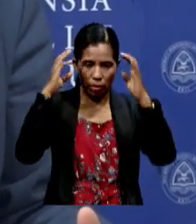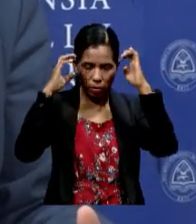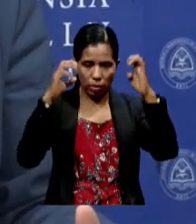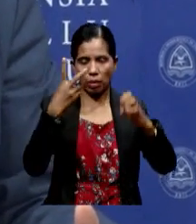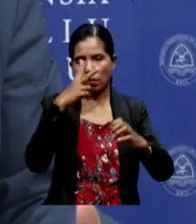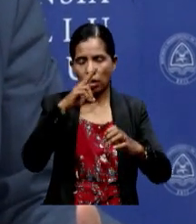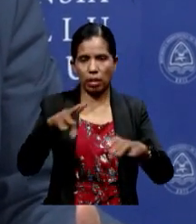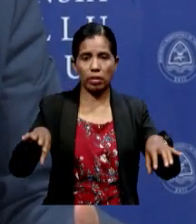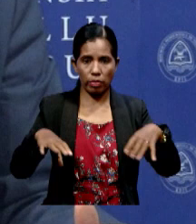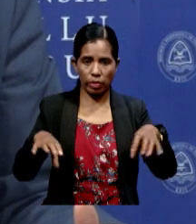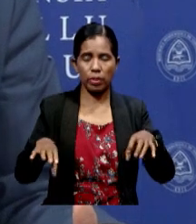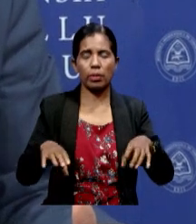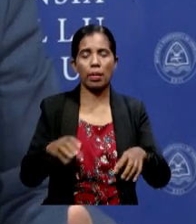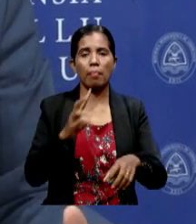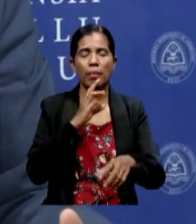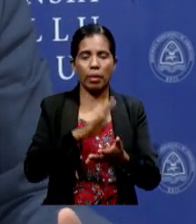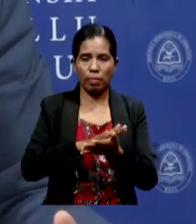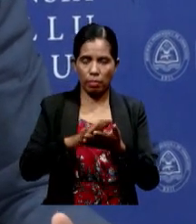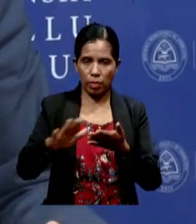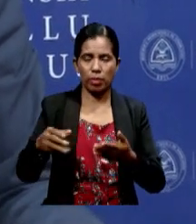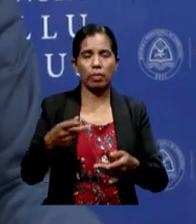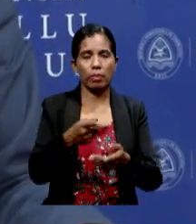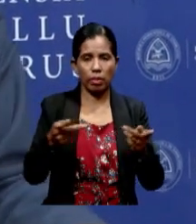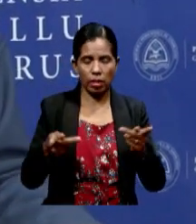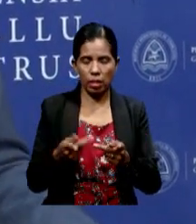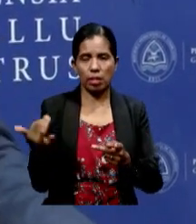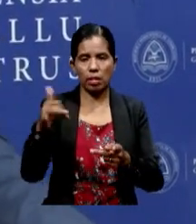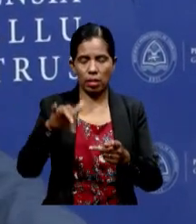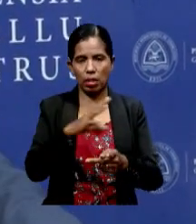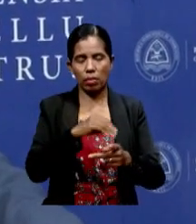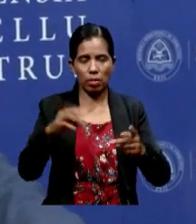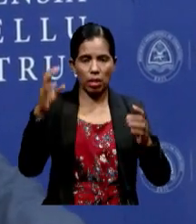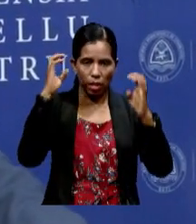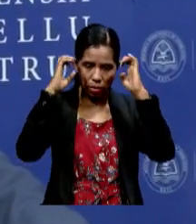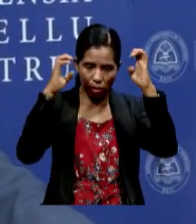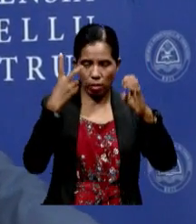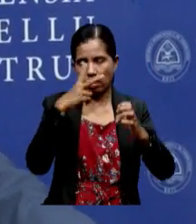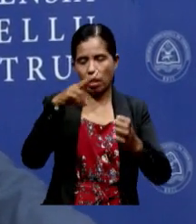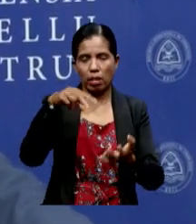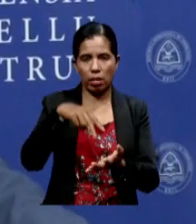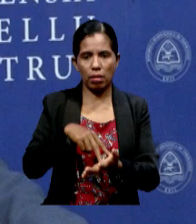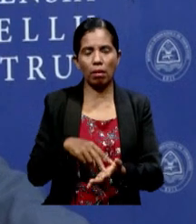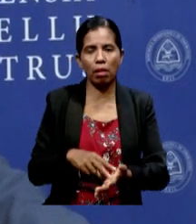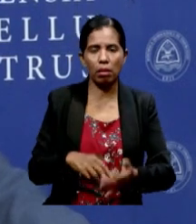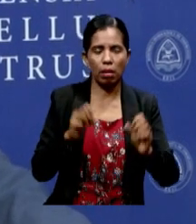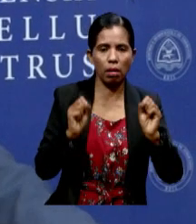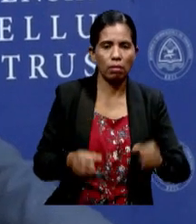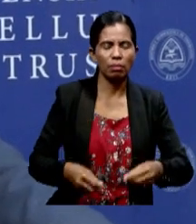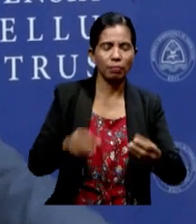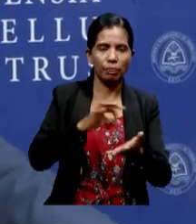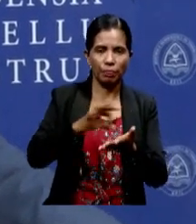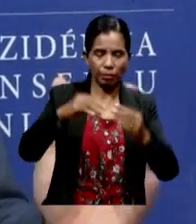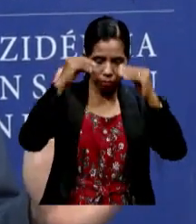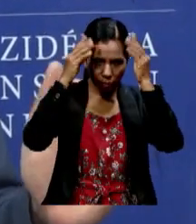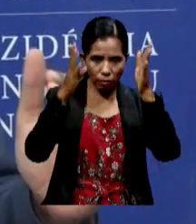hari sistema BEMOS, saneamento no drainagem, no mo setor educação, atu hari centro excelente fon, ho di fo formação ba